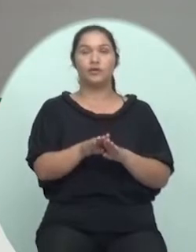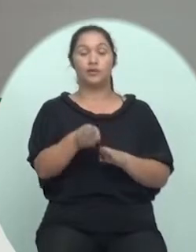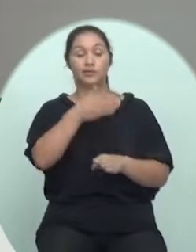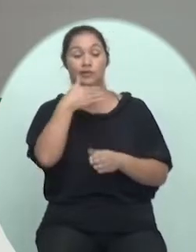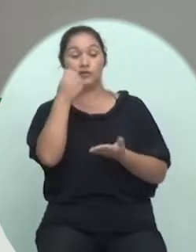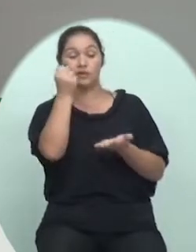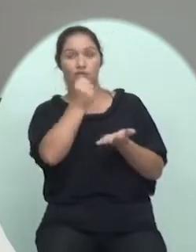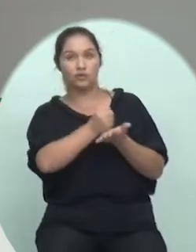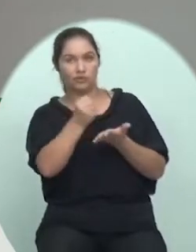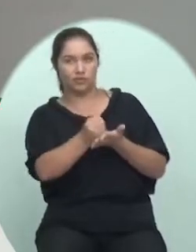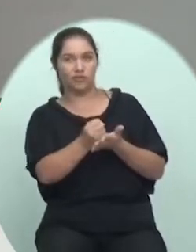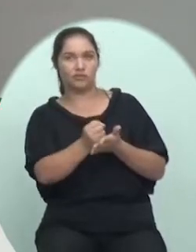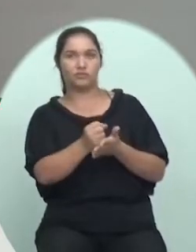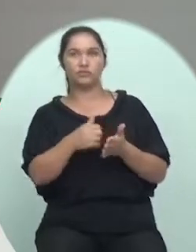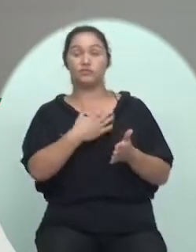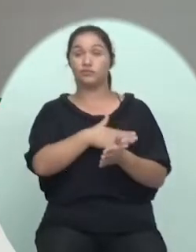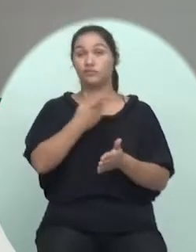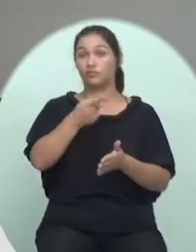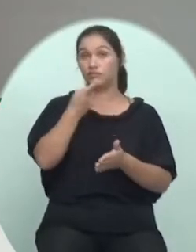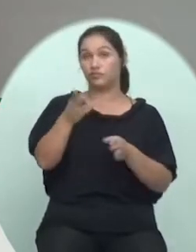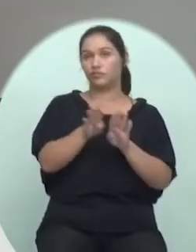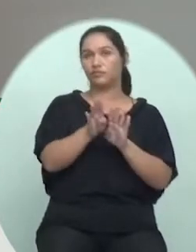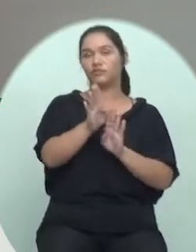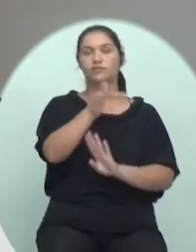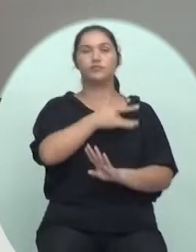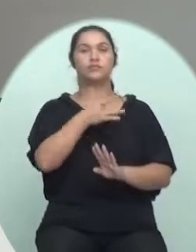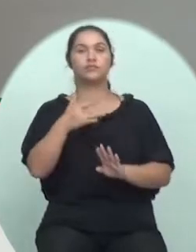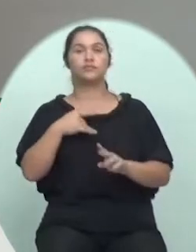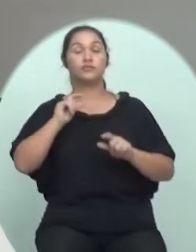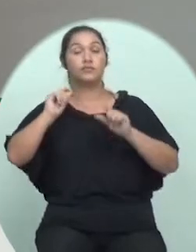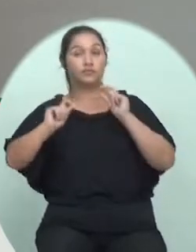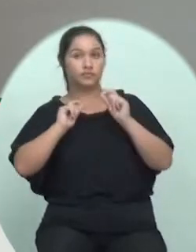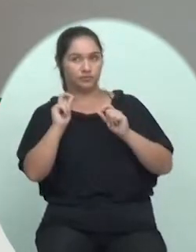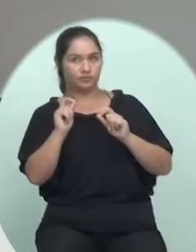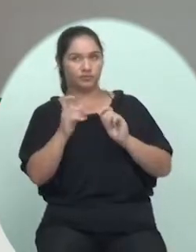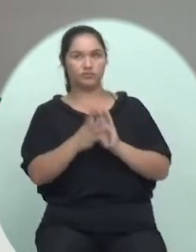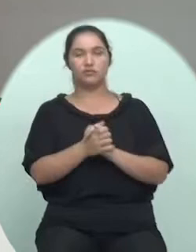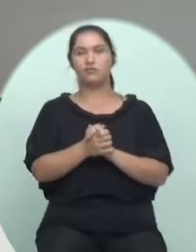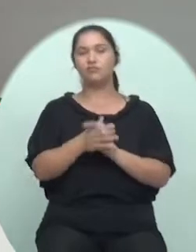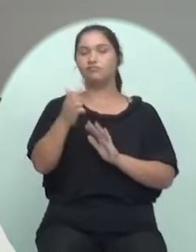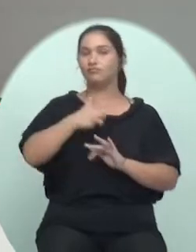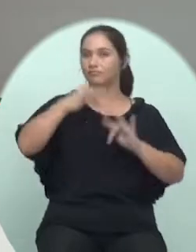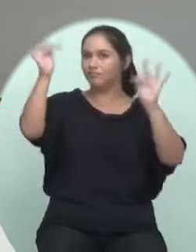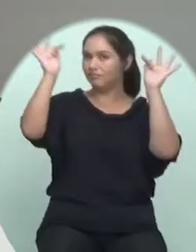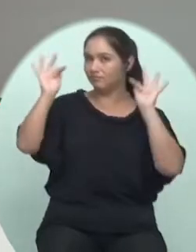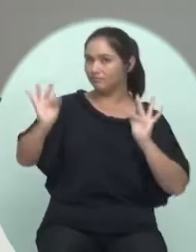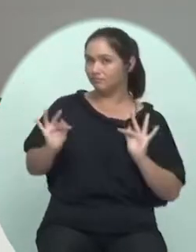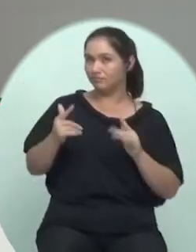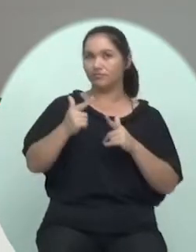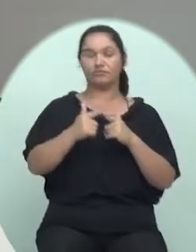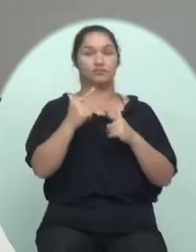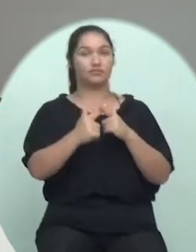contribuir e falar um pouquinho sobre a saúde, dizer que fico contente que